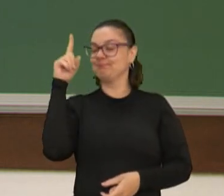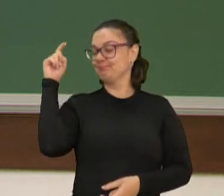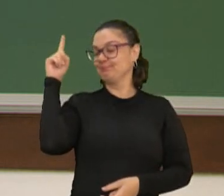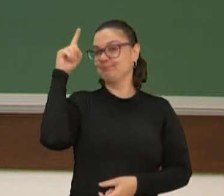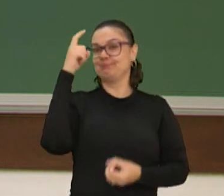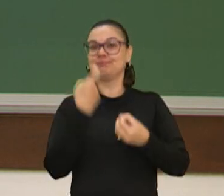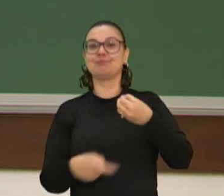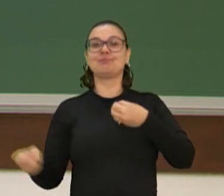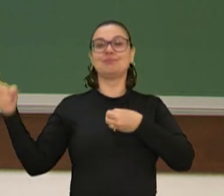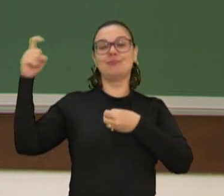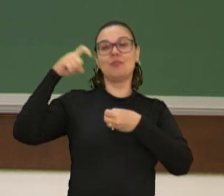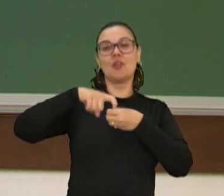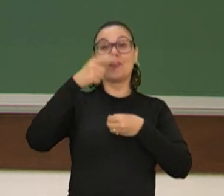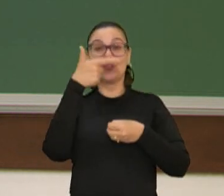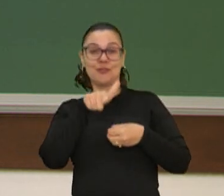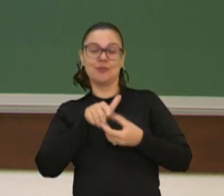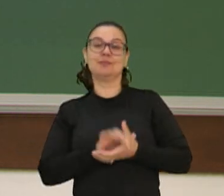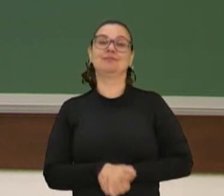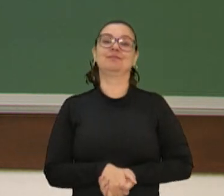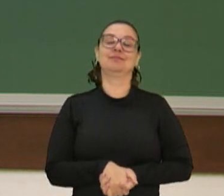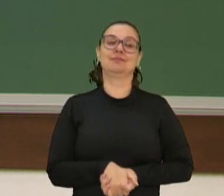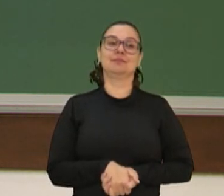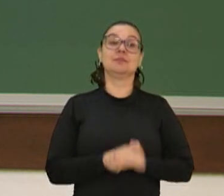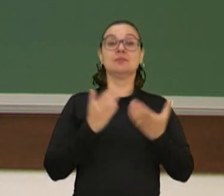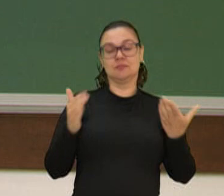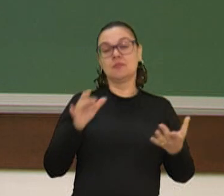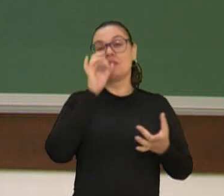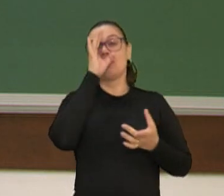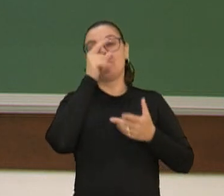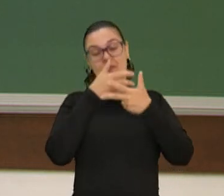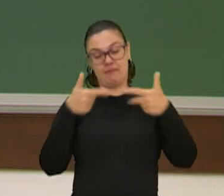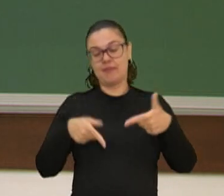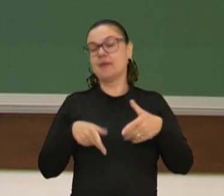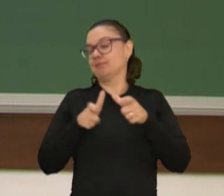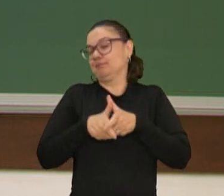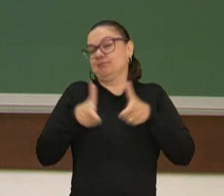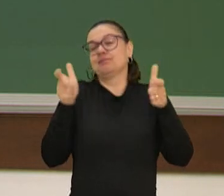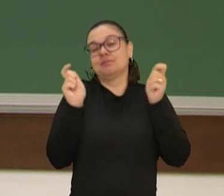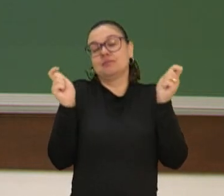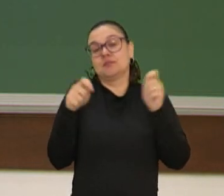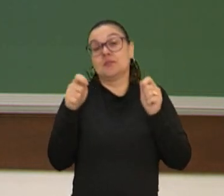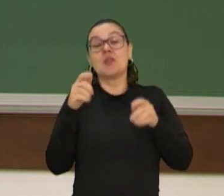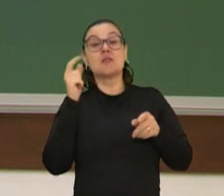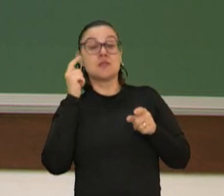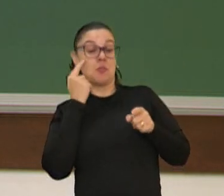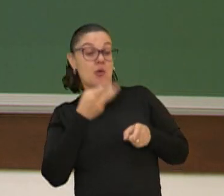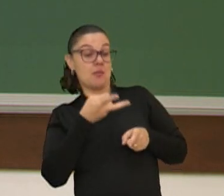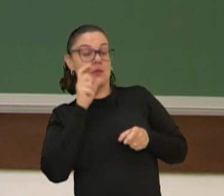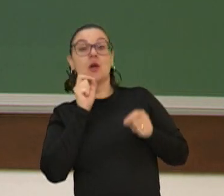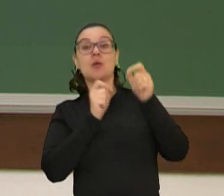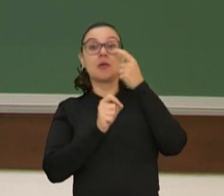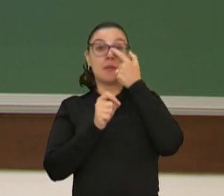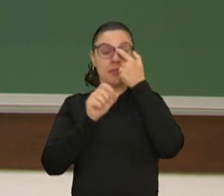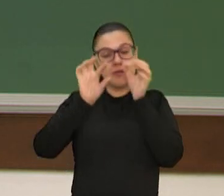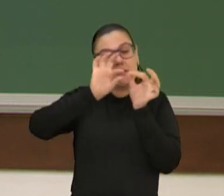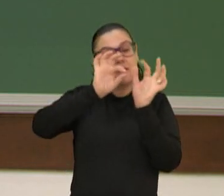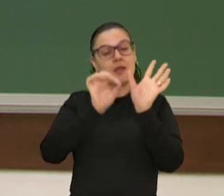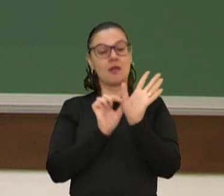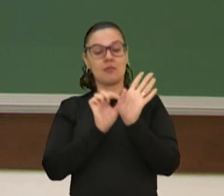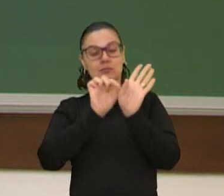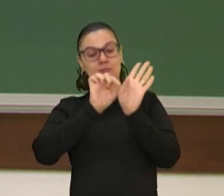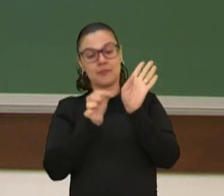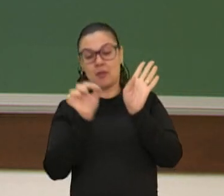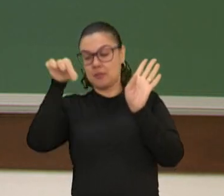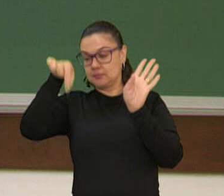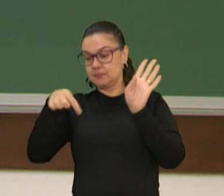dificilmente voltam a ser células tronco. Nas plantas isso é praticamente regra. Inclusive a gente pode daí tirar ramos para fazer